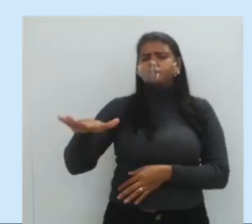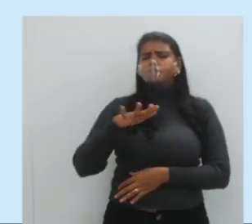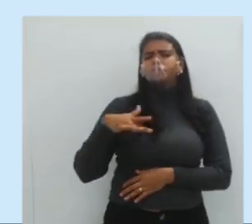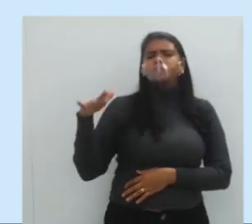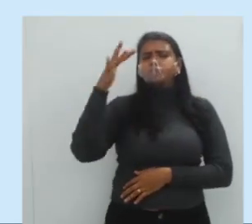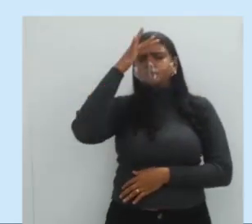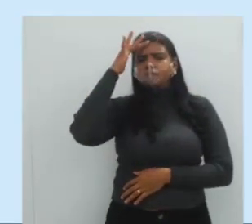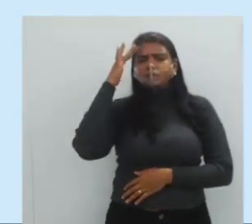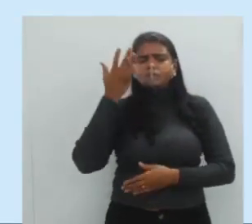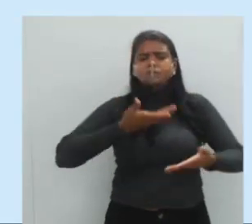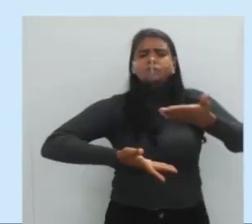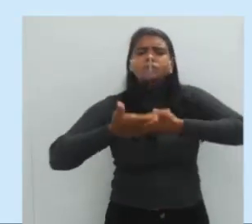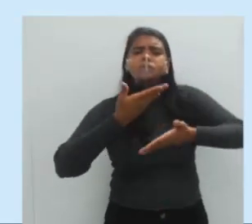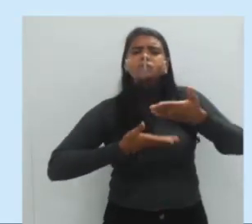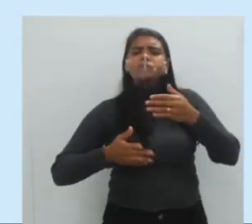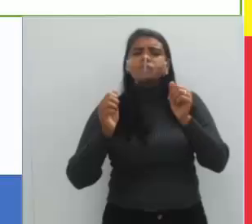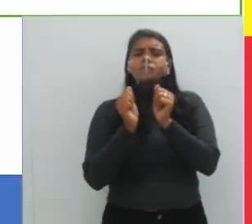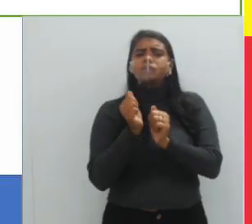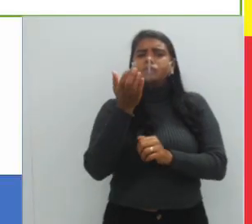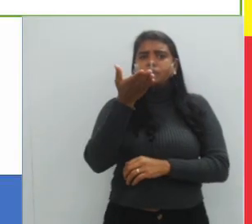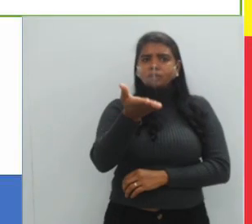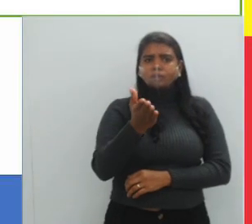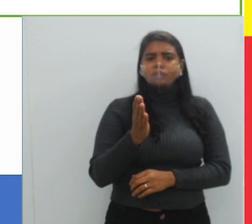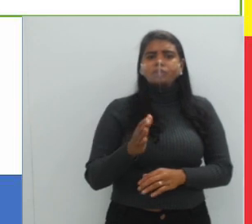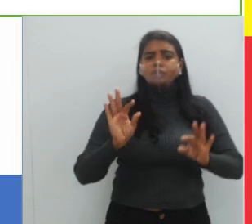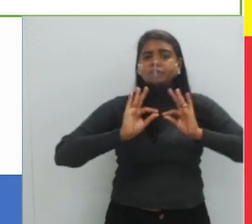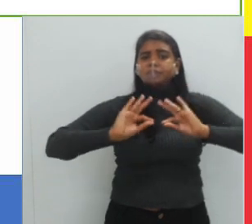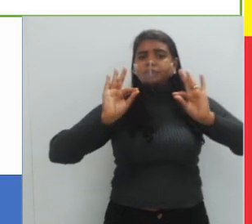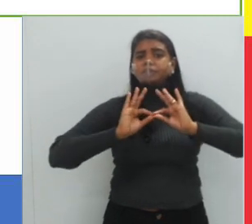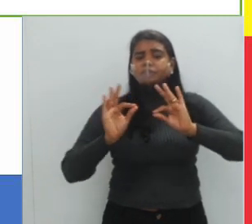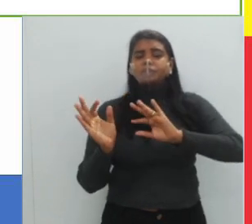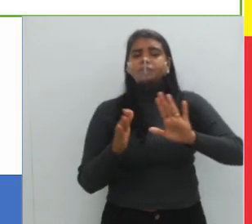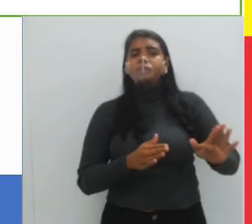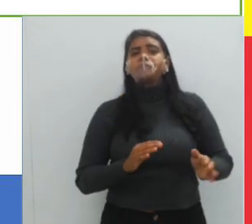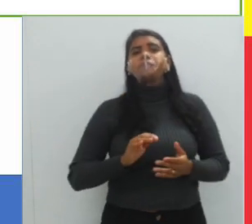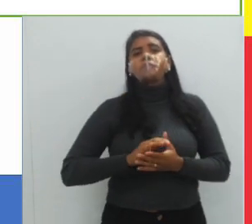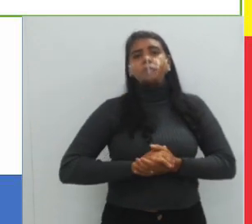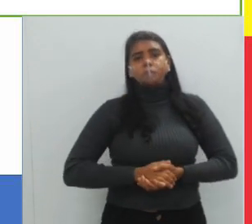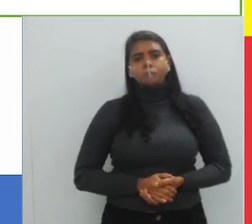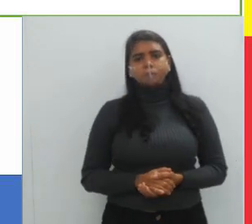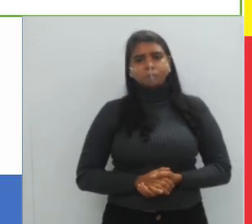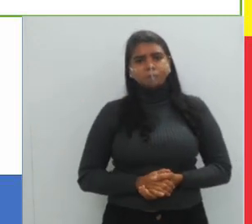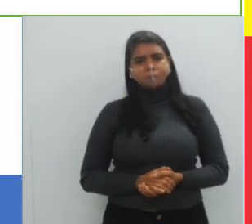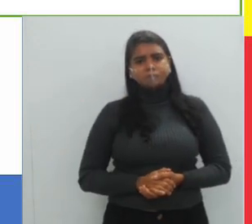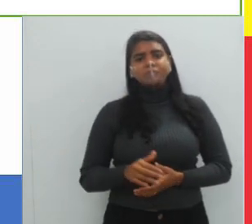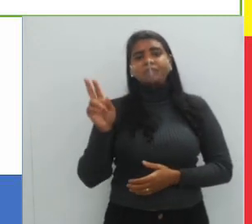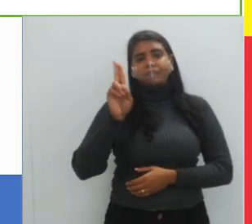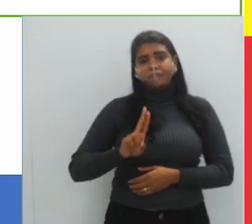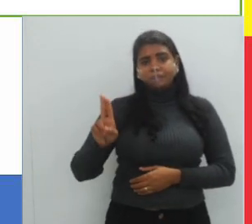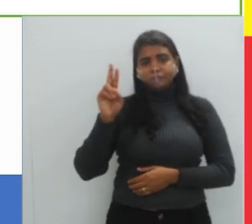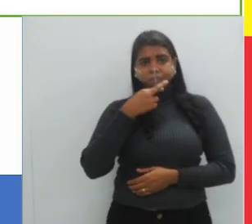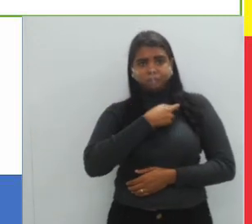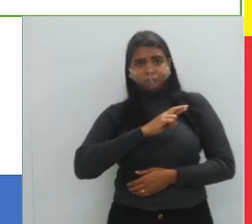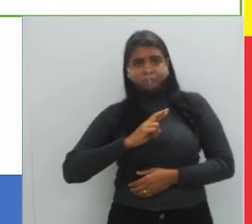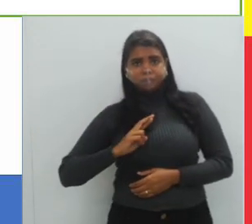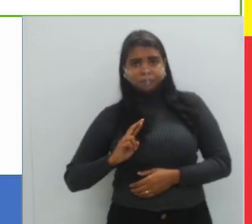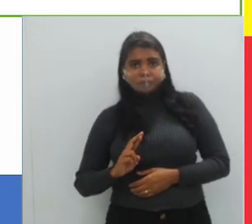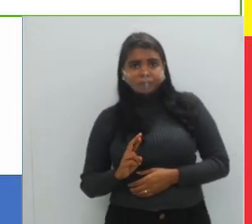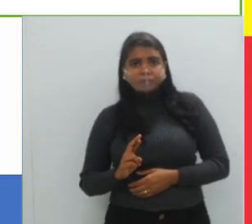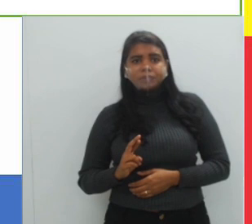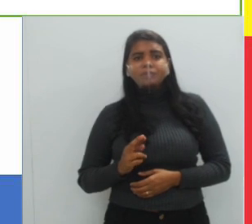das pessoas que cercam sua vida. Em síntese, o simbolismo religioso é o uso